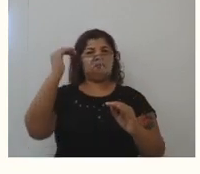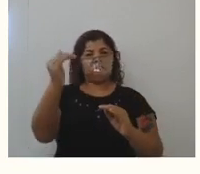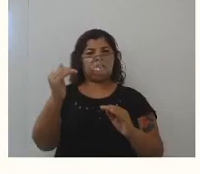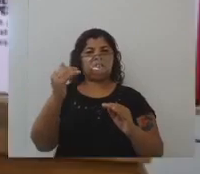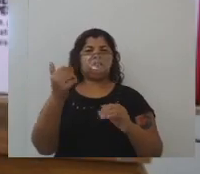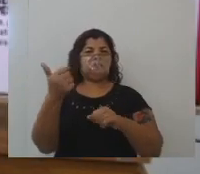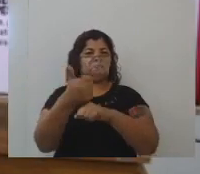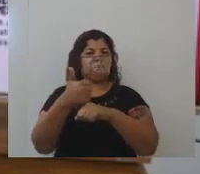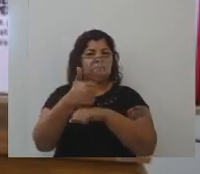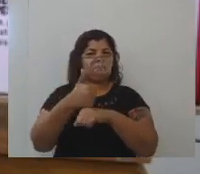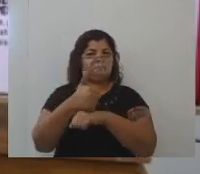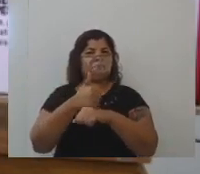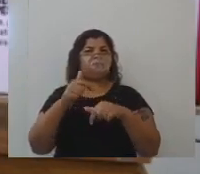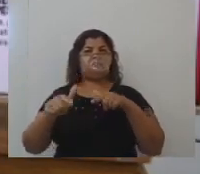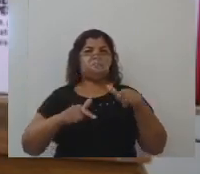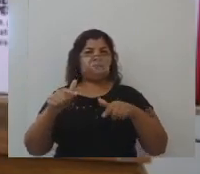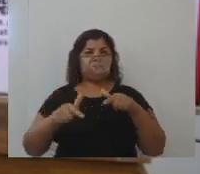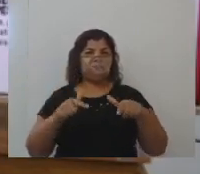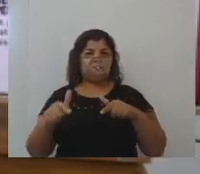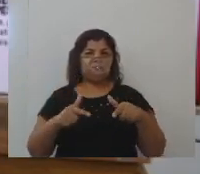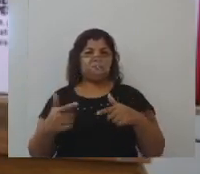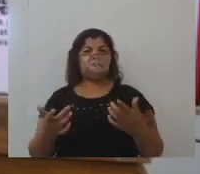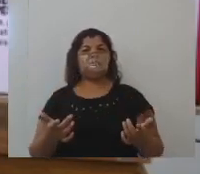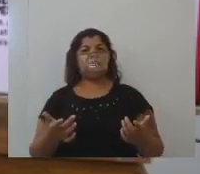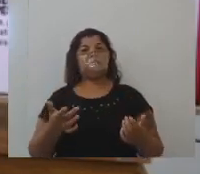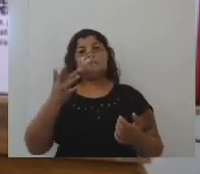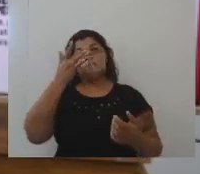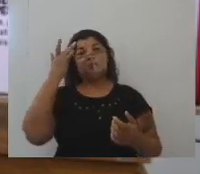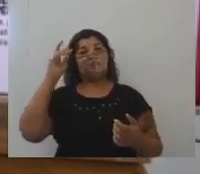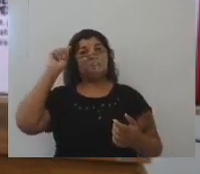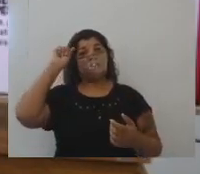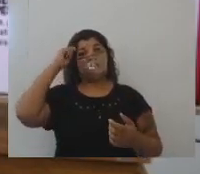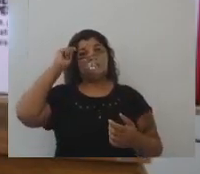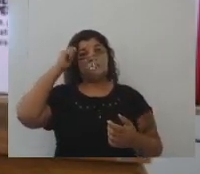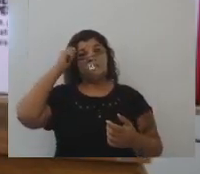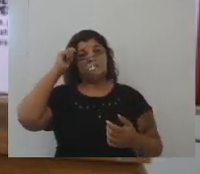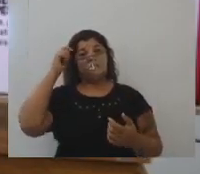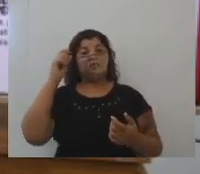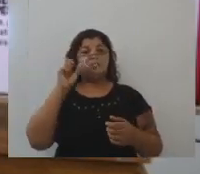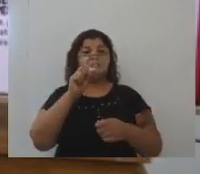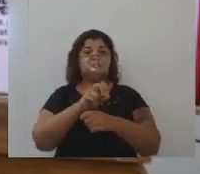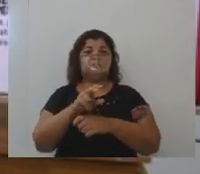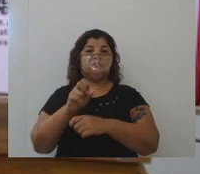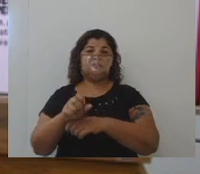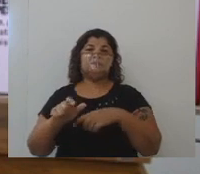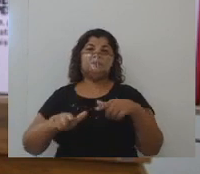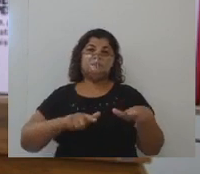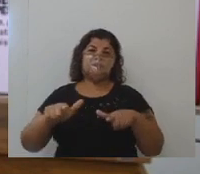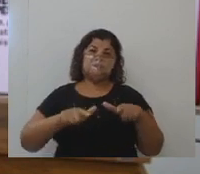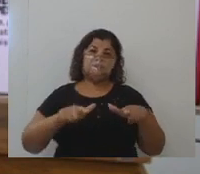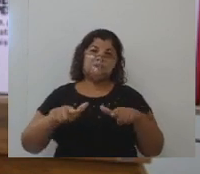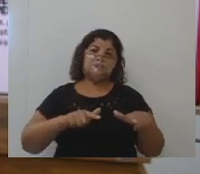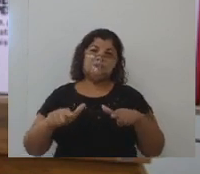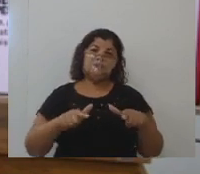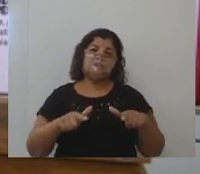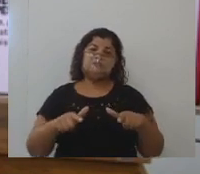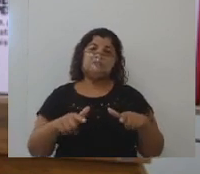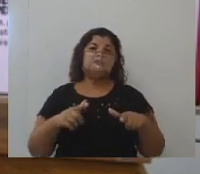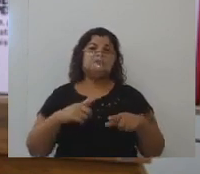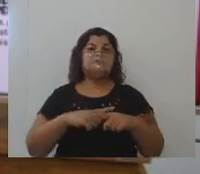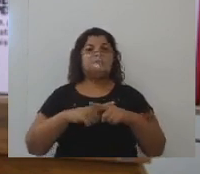cargos executivos, ou seja, as pessoas negras estão ocupando vagas de trabalho, mas as pessoas negras elas